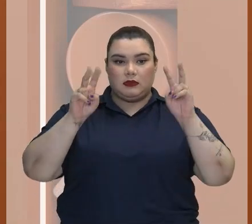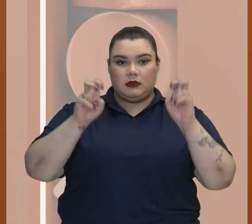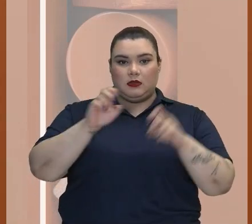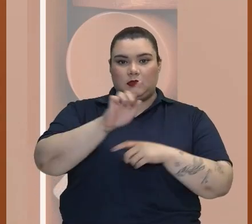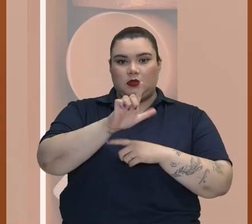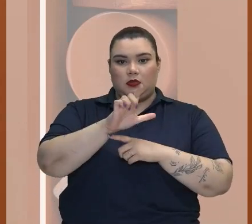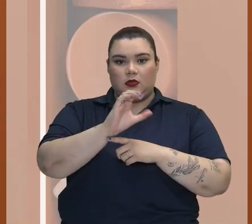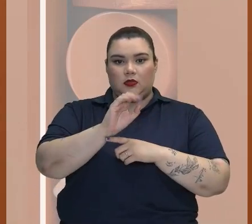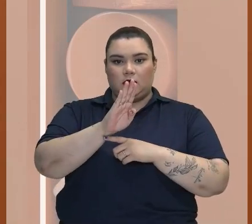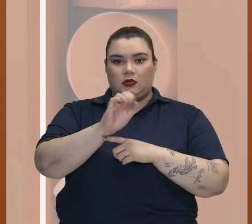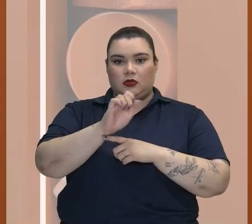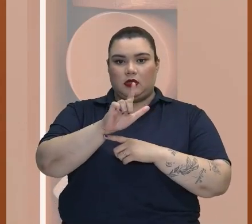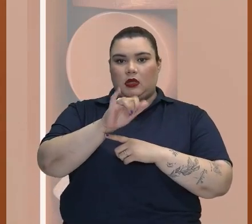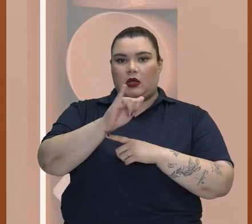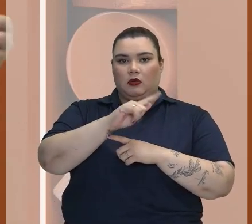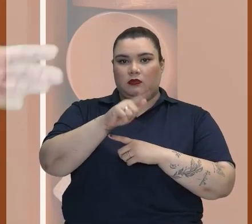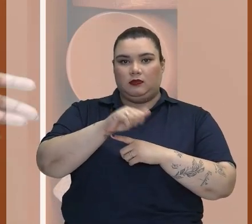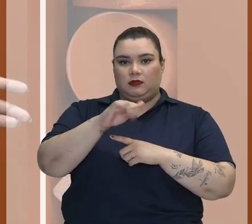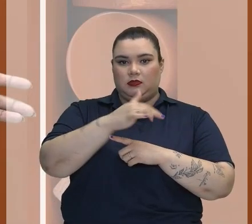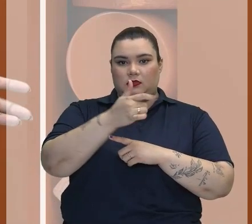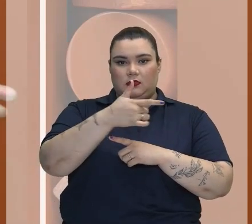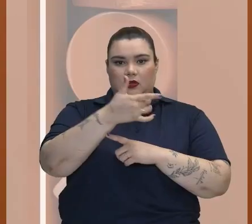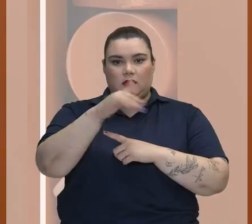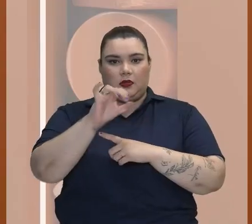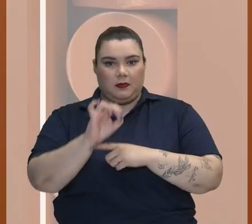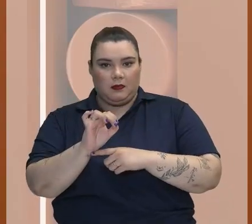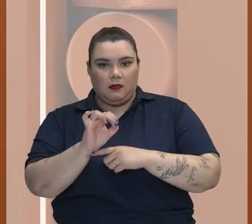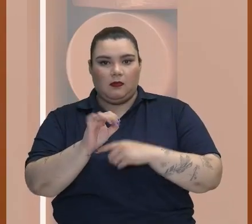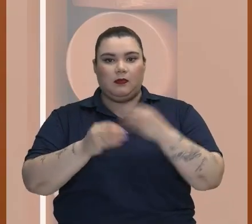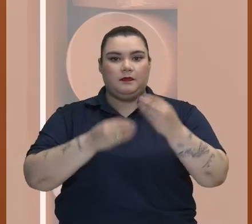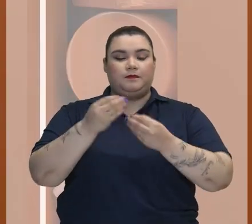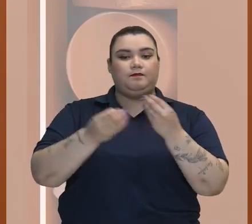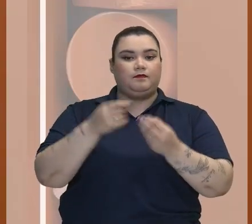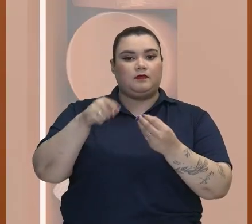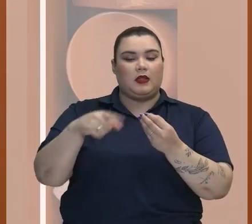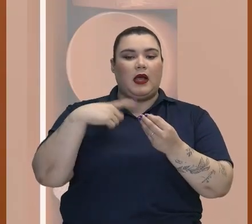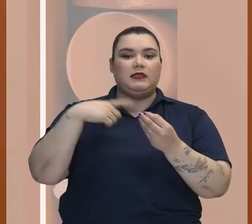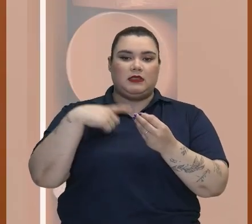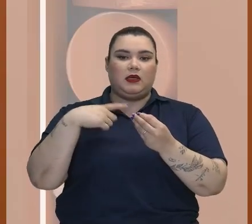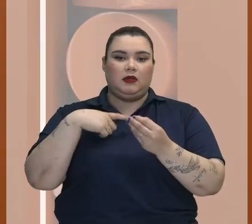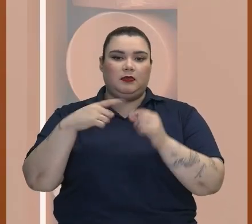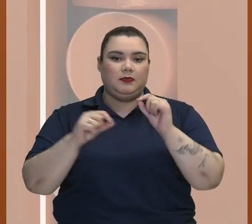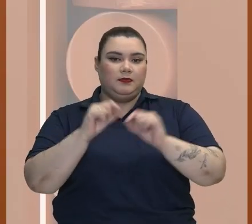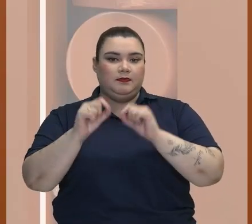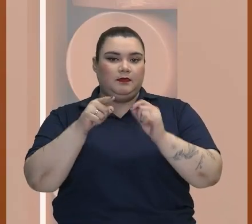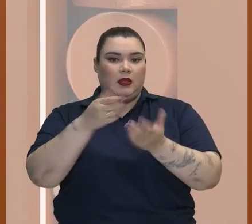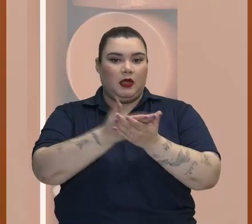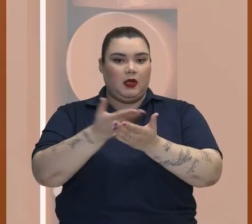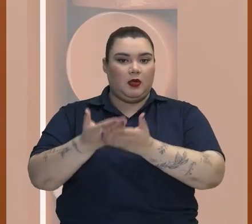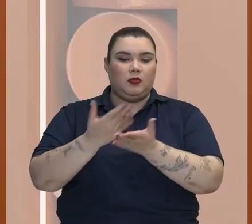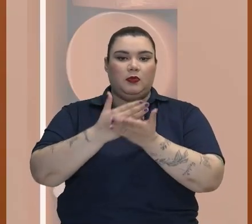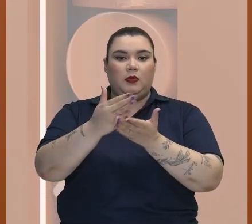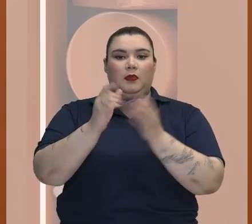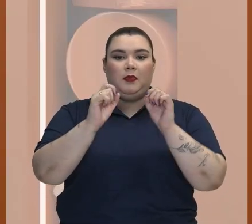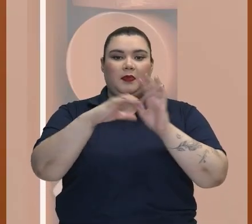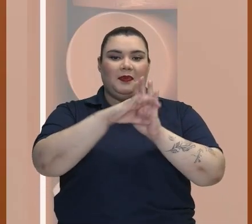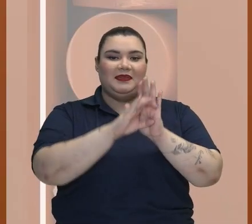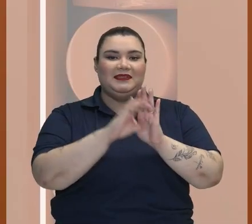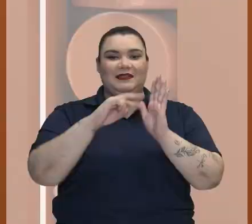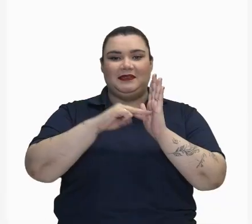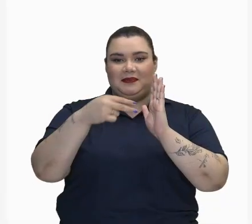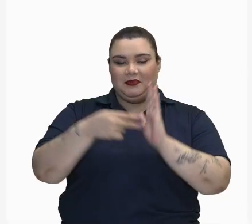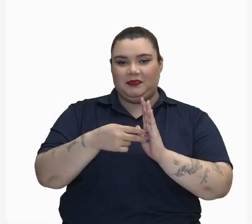mesmo tempo, une, mas também separa. Então, a gente começa a nossa aula trazendo para vocês o conceito de